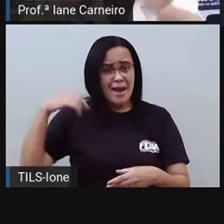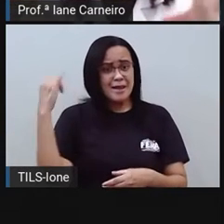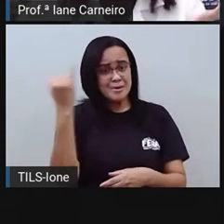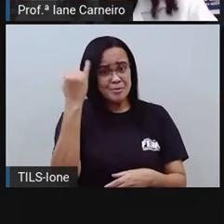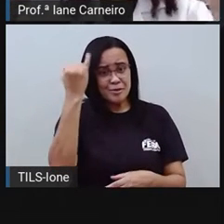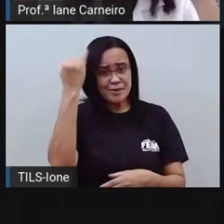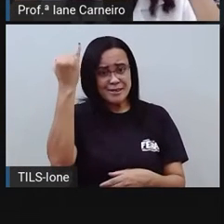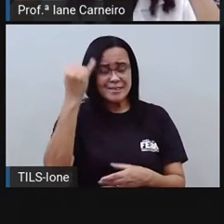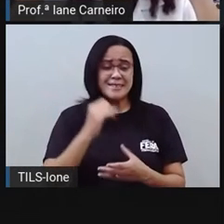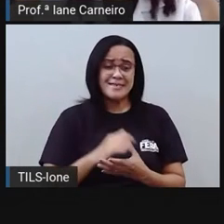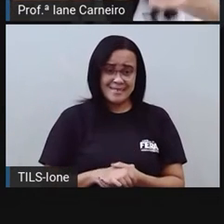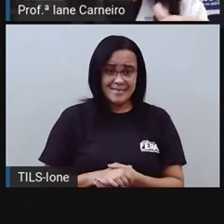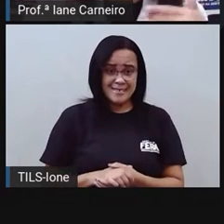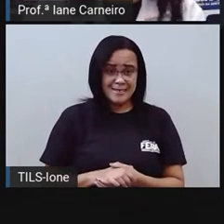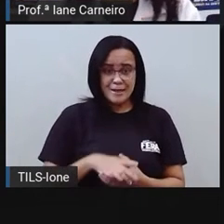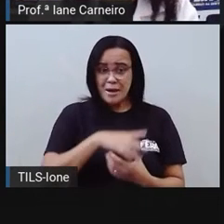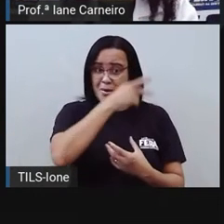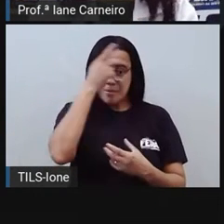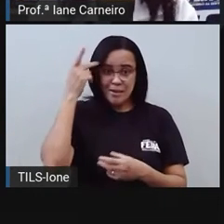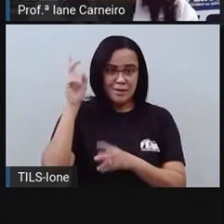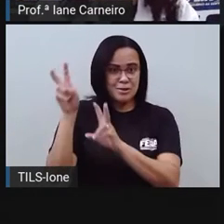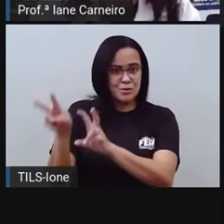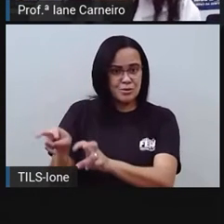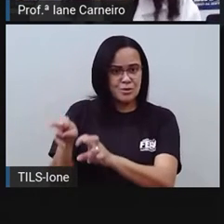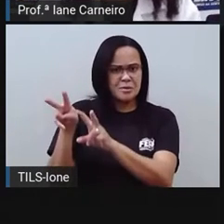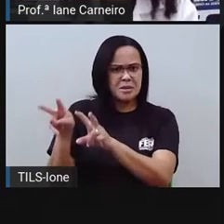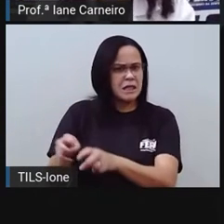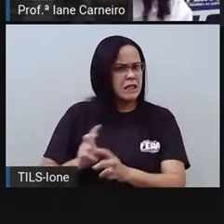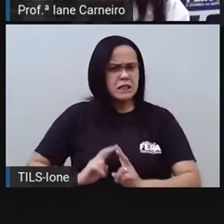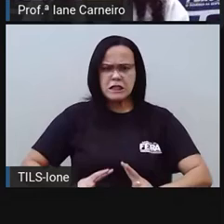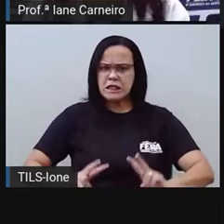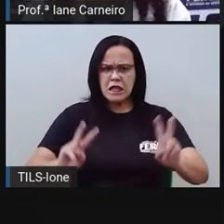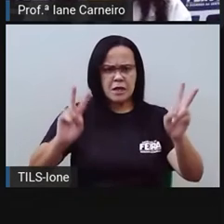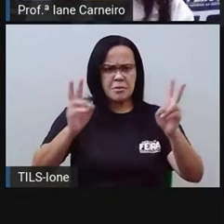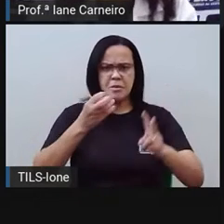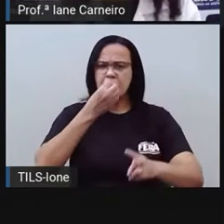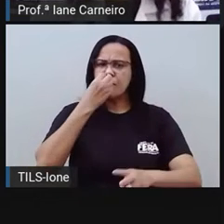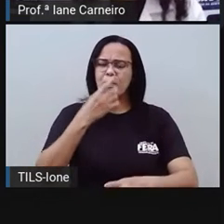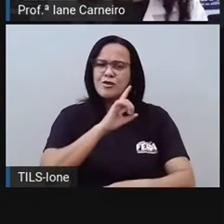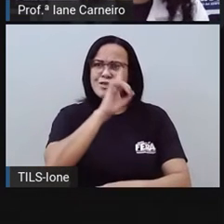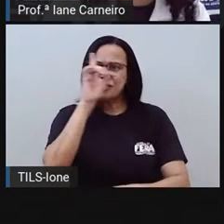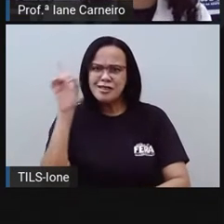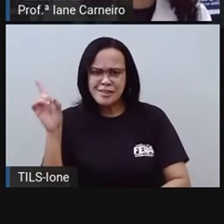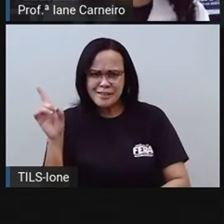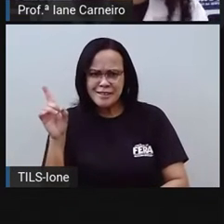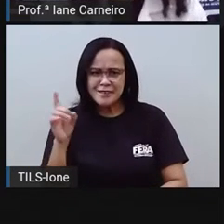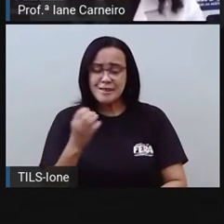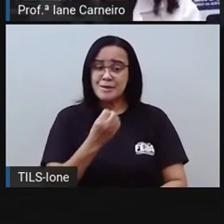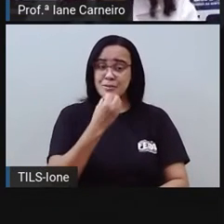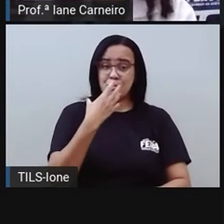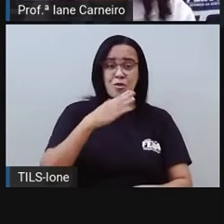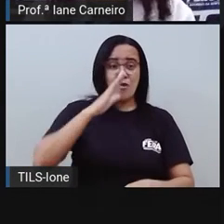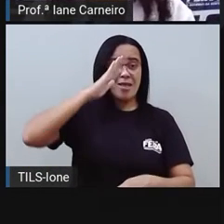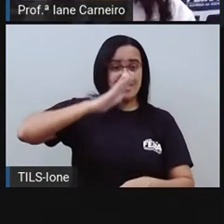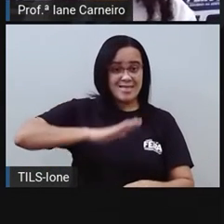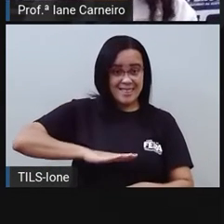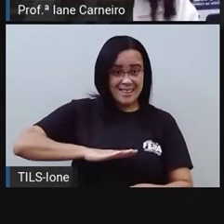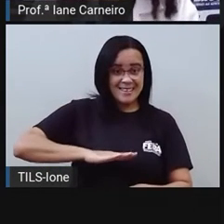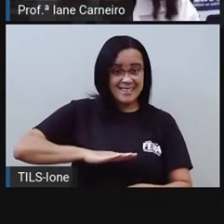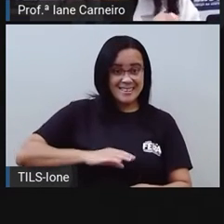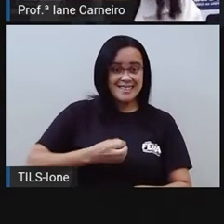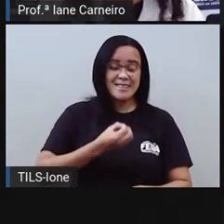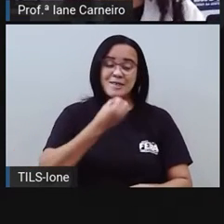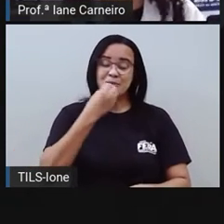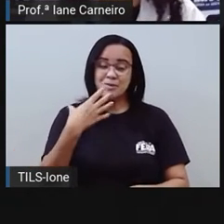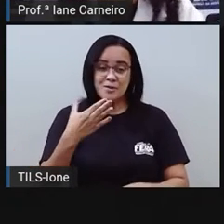gente, né, da cidade, a gente foi deixando um pouco de lado isso. Mas é importante a gente voltar com esses hábitos de cumprimentar. Se